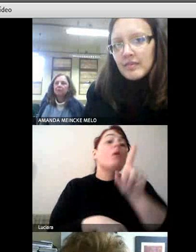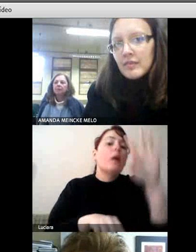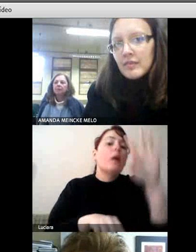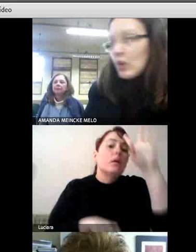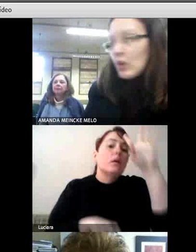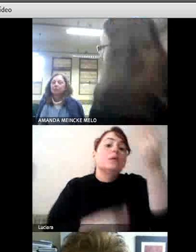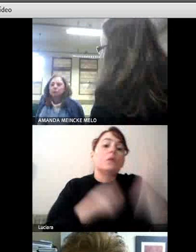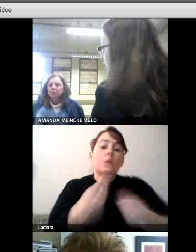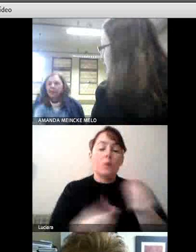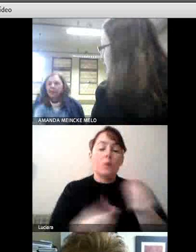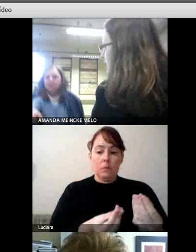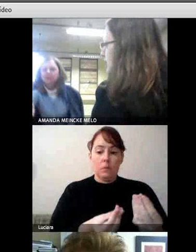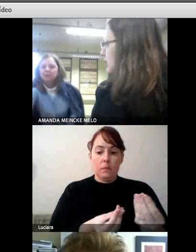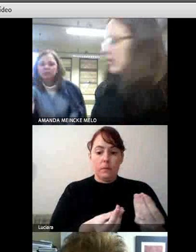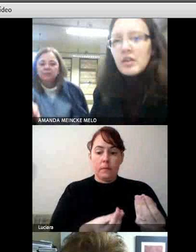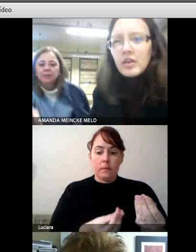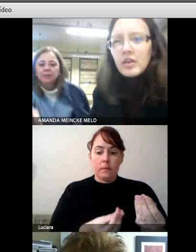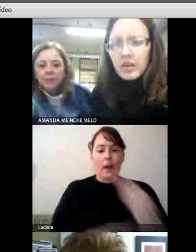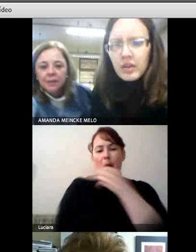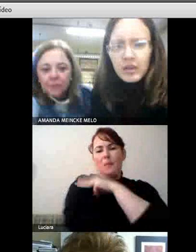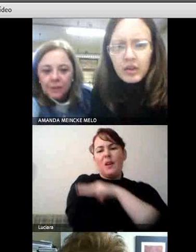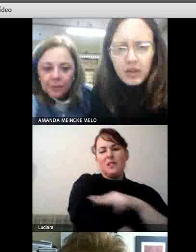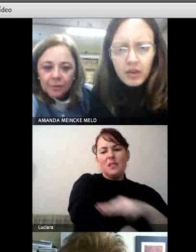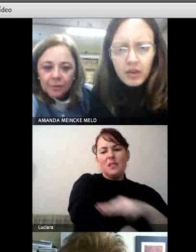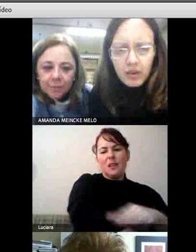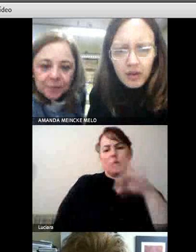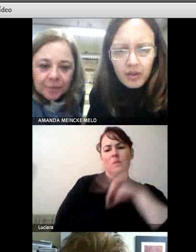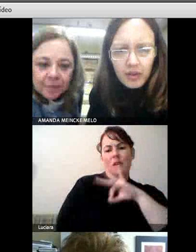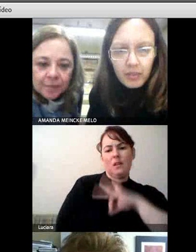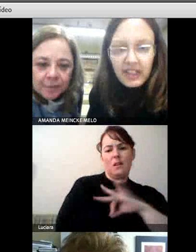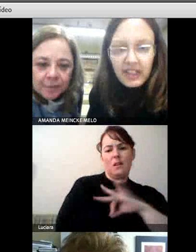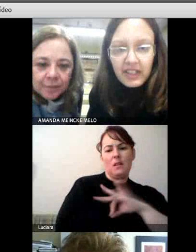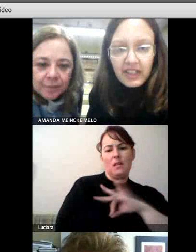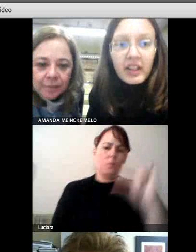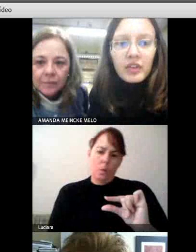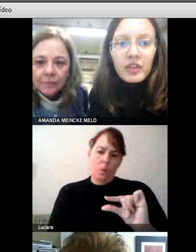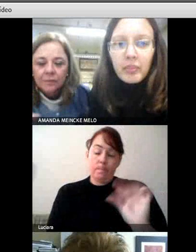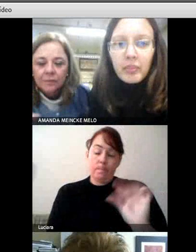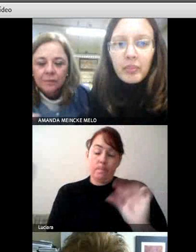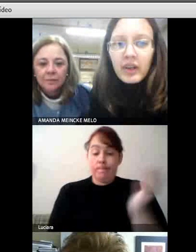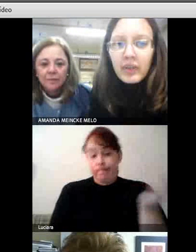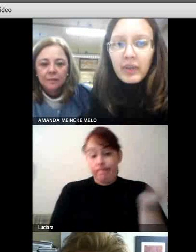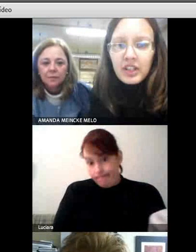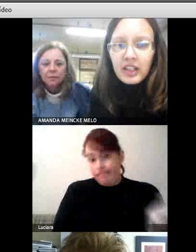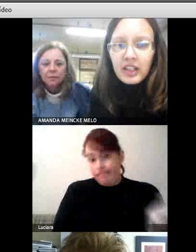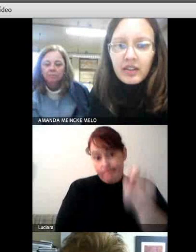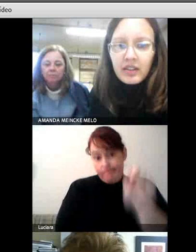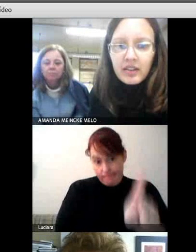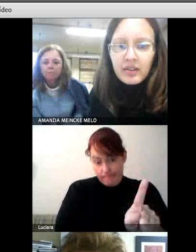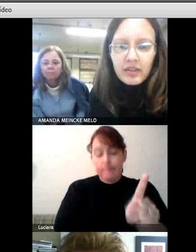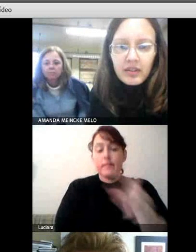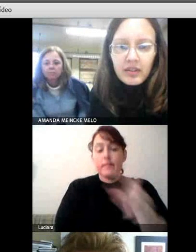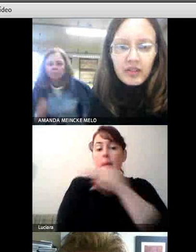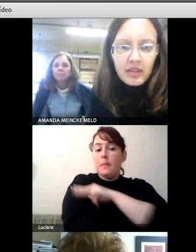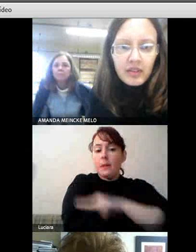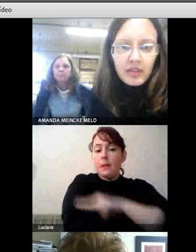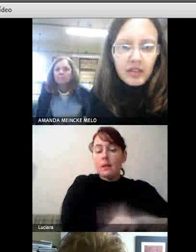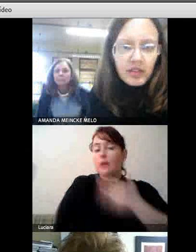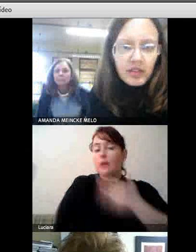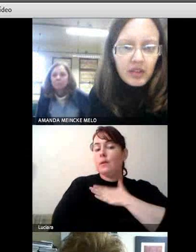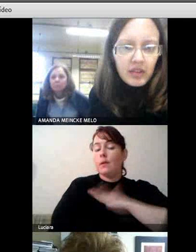curso de computação, está baixando a procura e a alunos que ingressam e abandonam o curso e alunos que não procuram mais